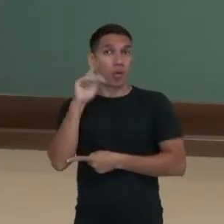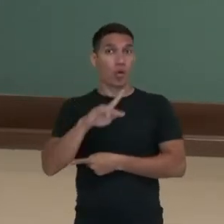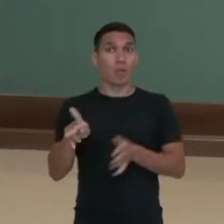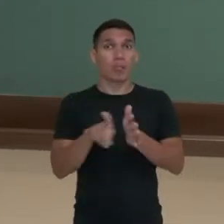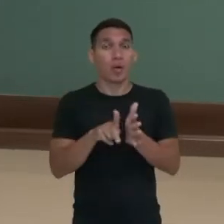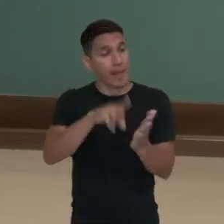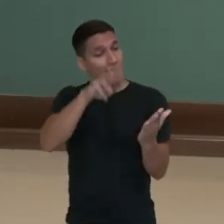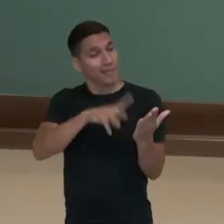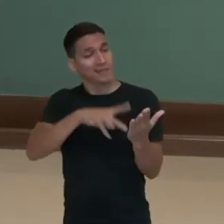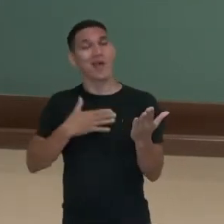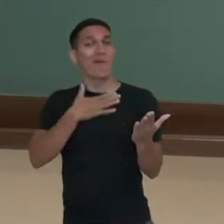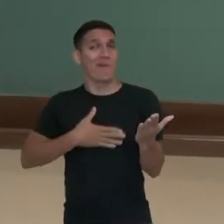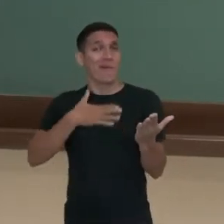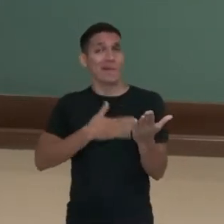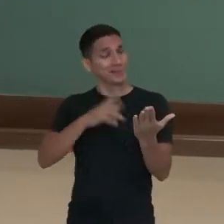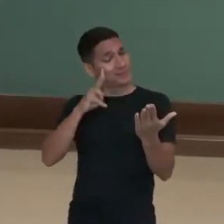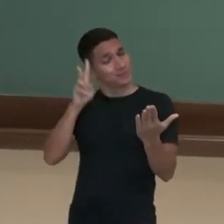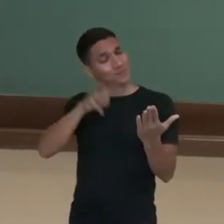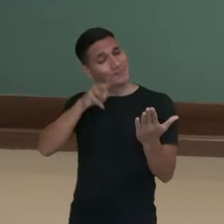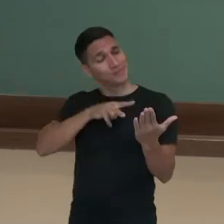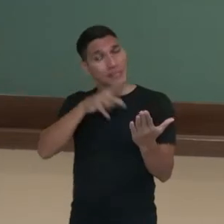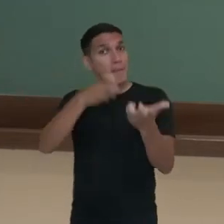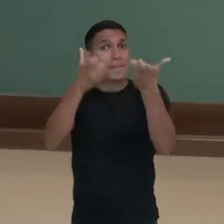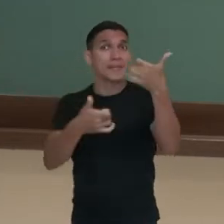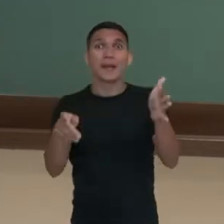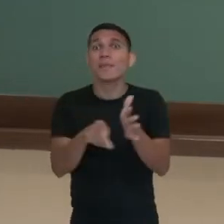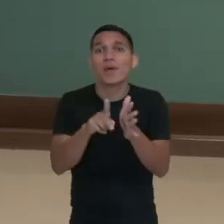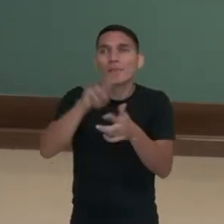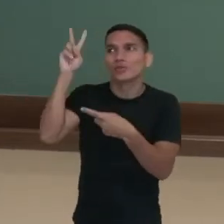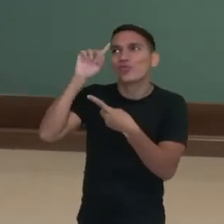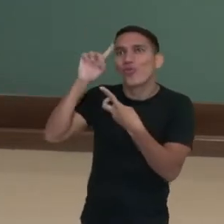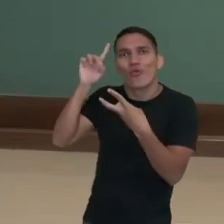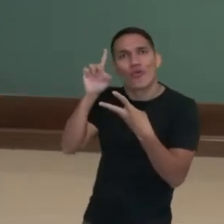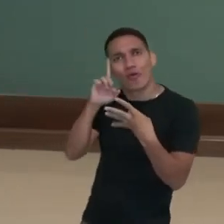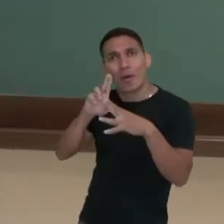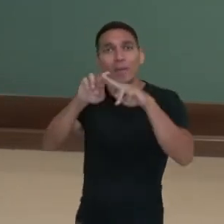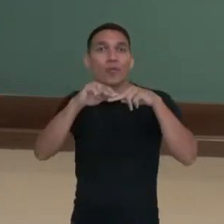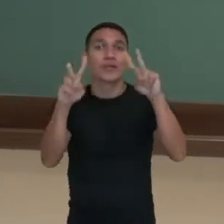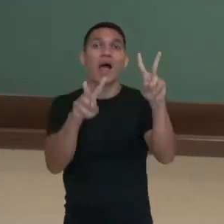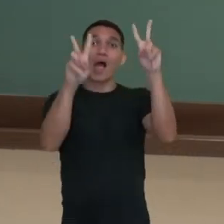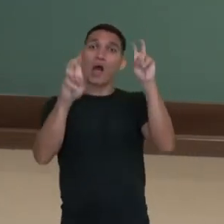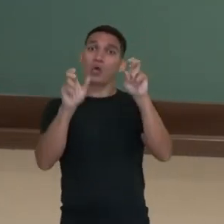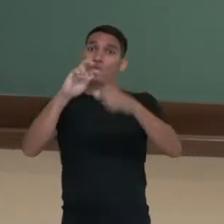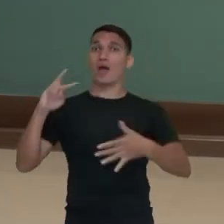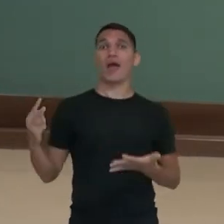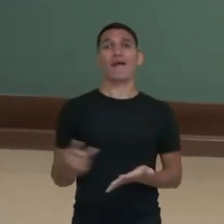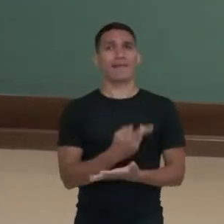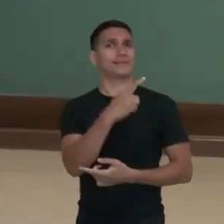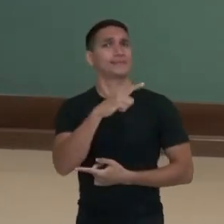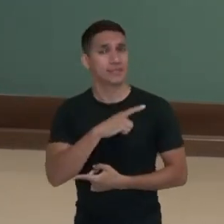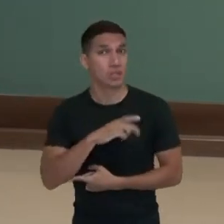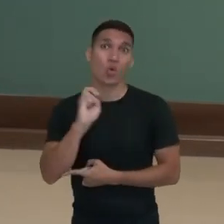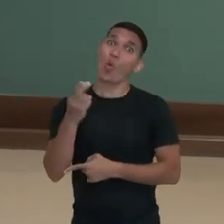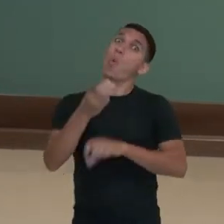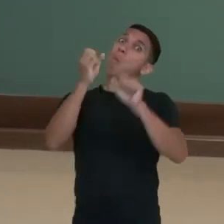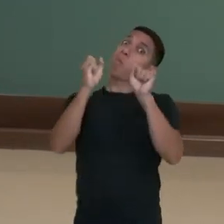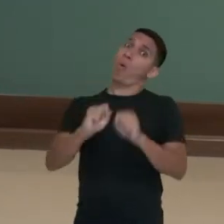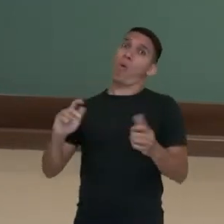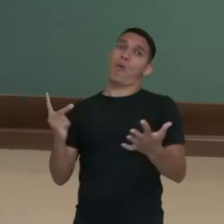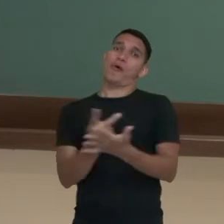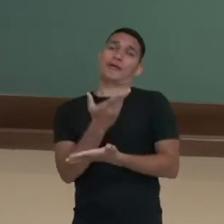leitura agradável, fala sobre o cotidiano, então assuntos que aconteceram ou poderiam